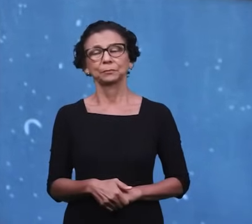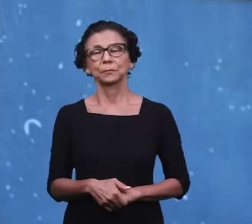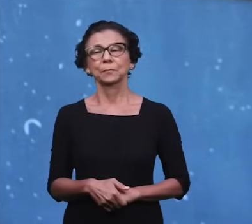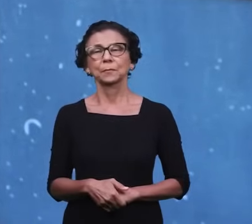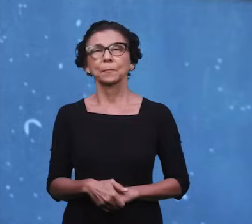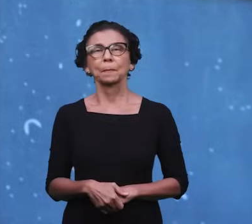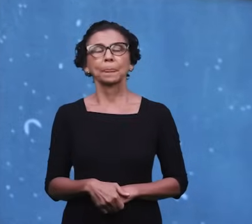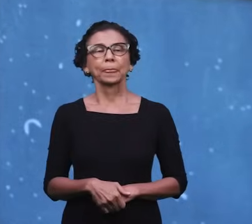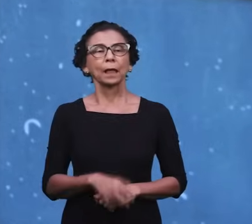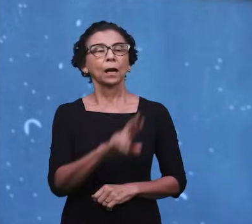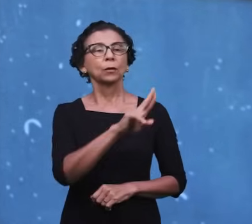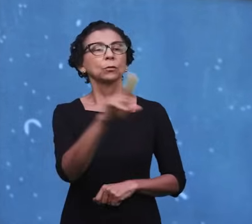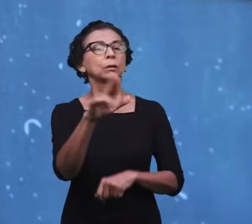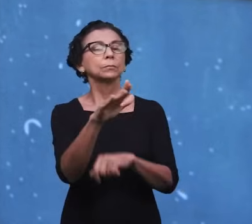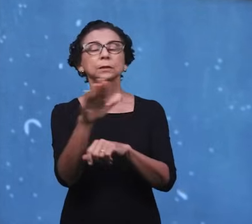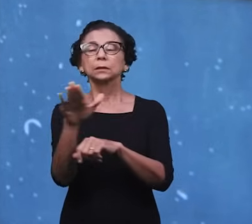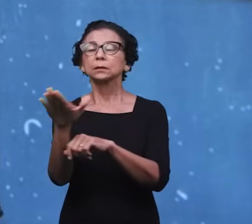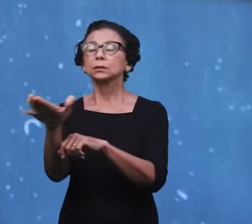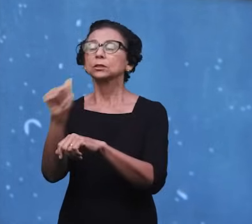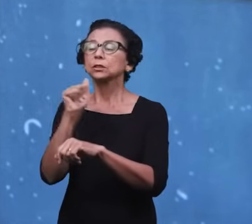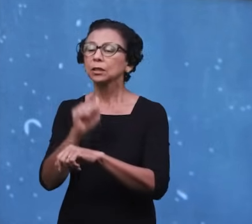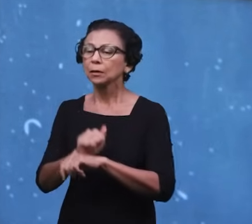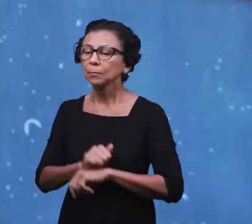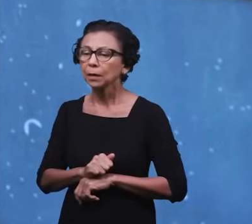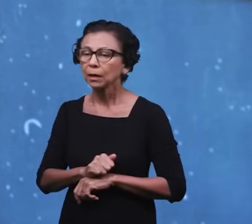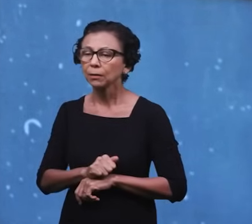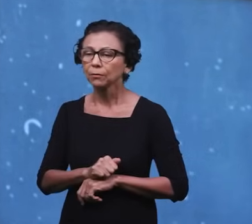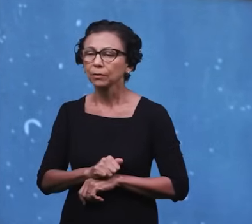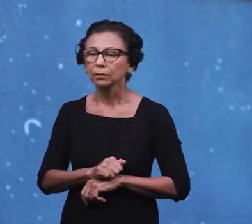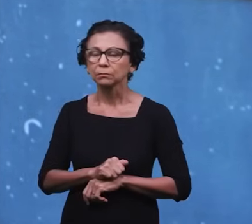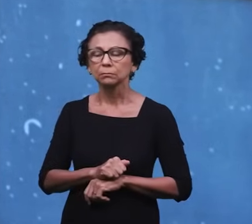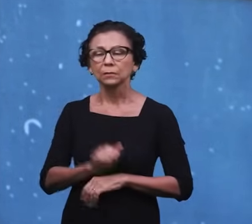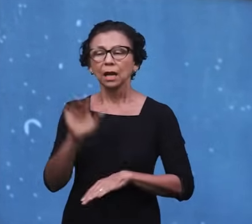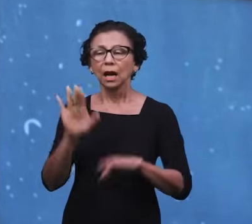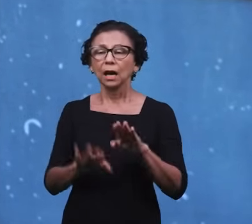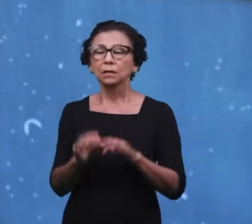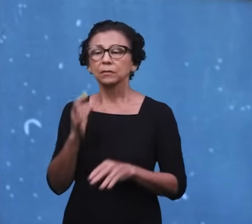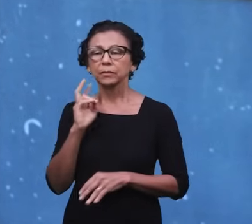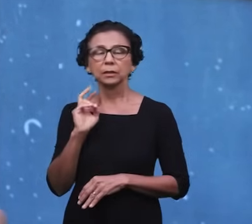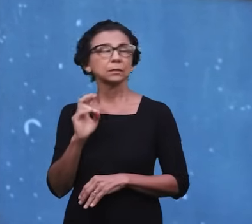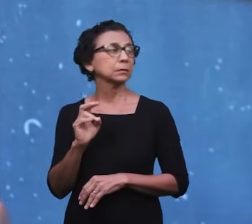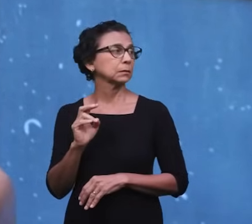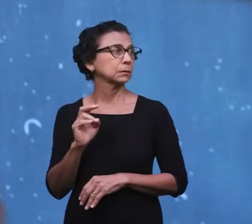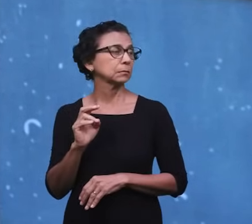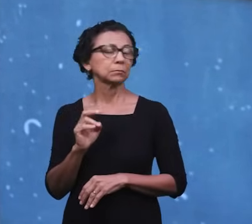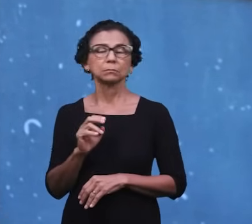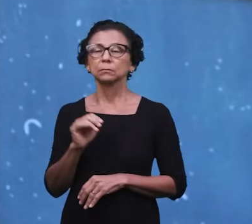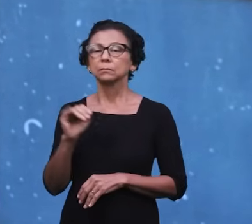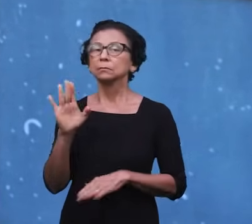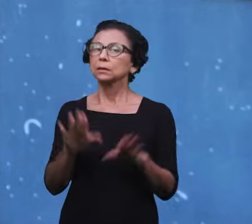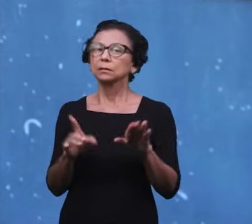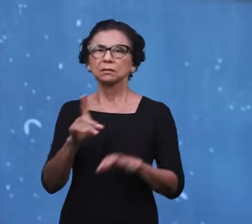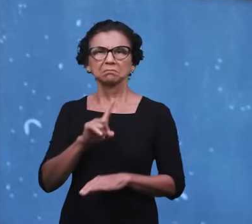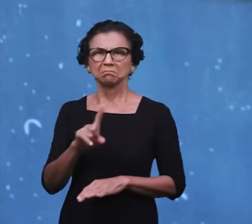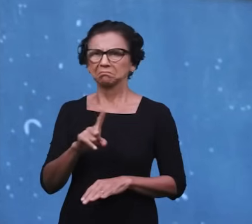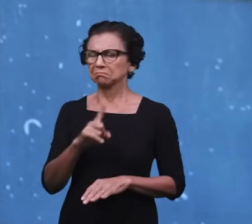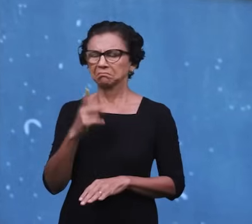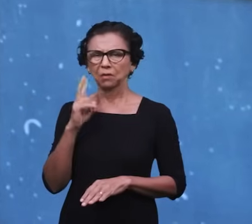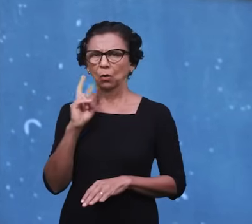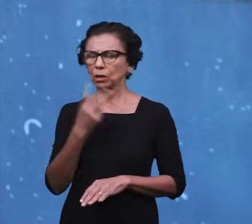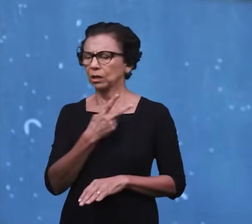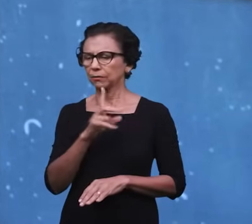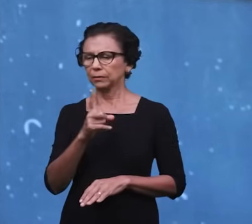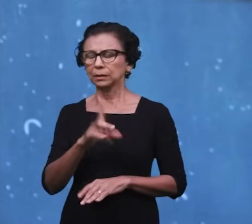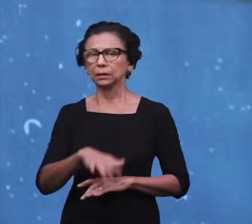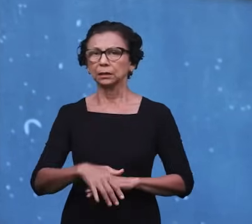chamava pelo nome, nem sempre ele atendia. Então, às vezes as famílias adiam esse diagnóstico